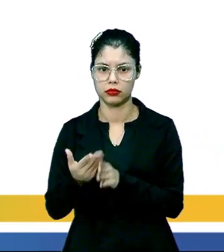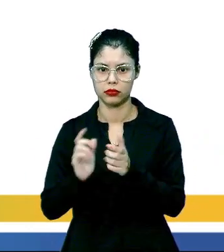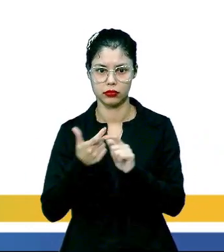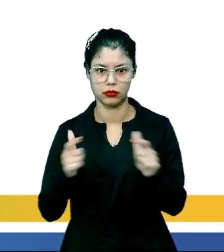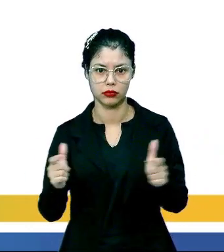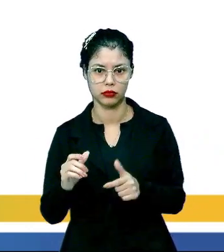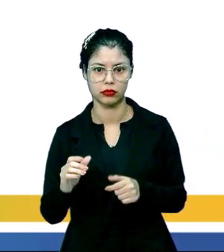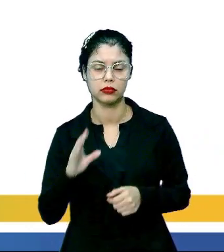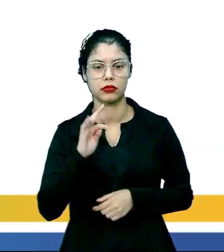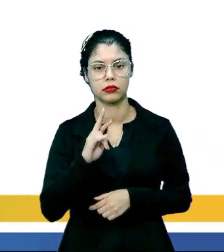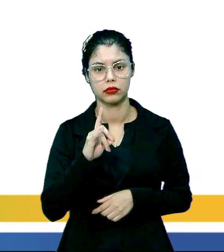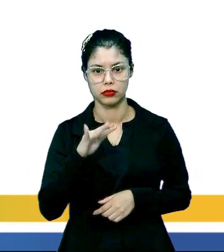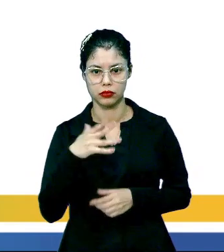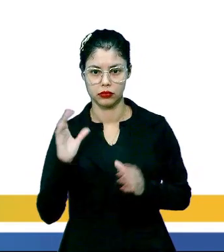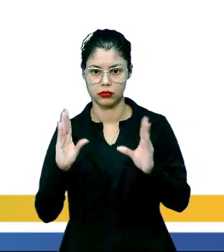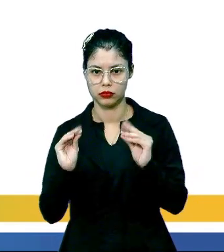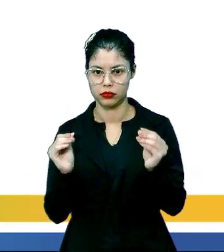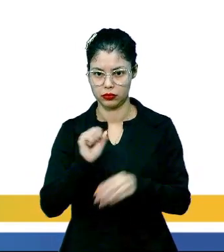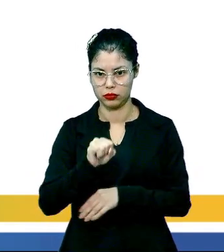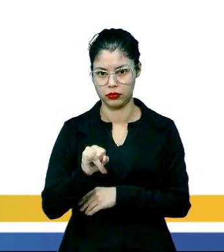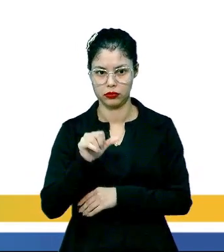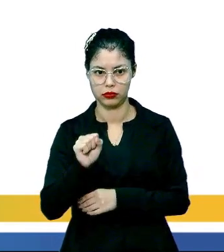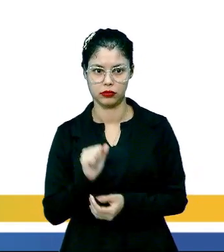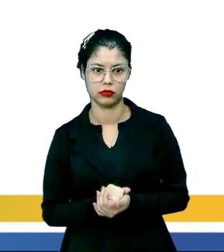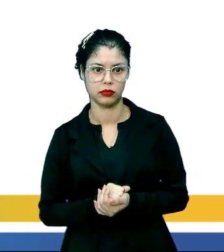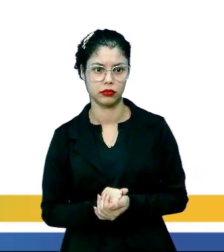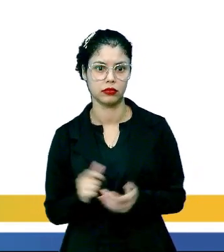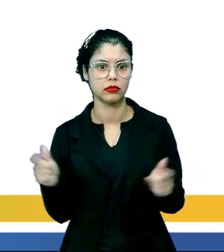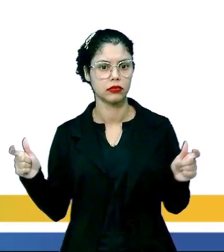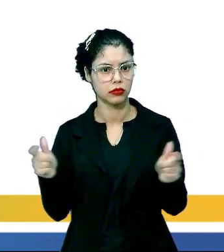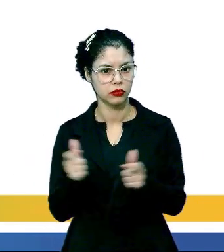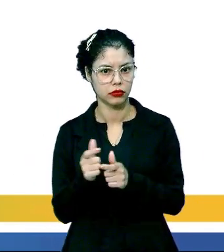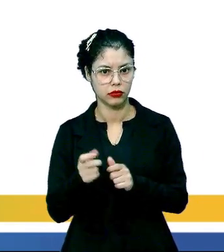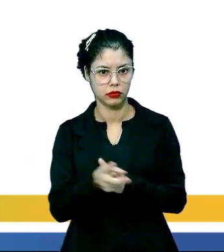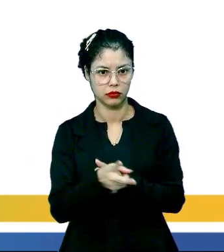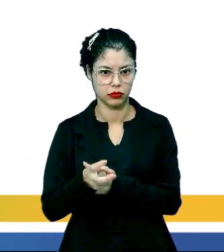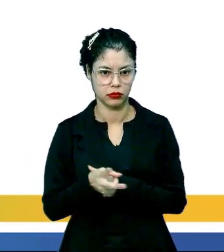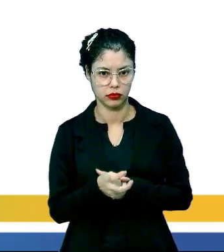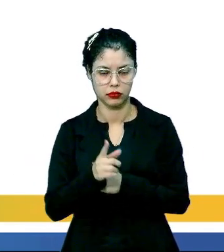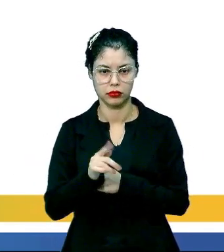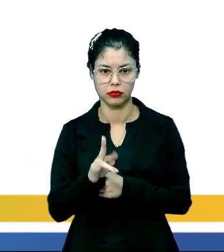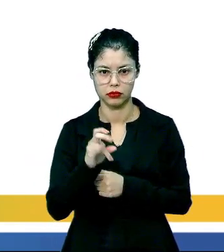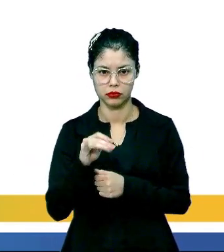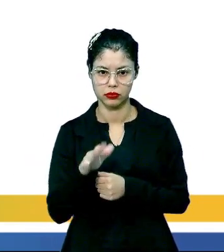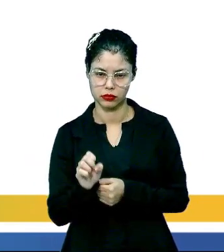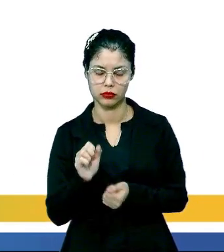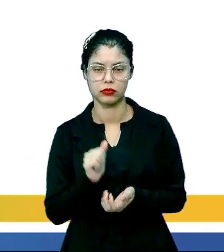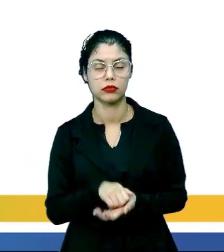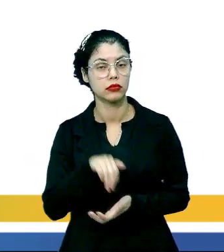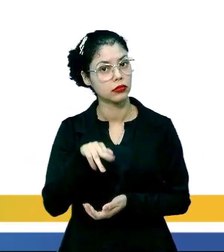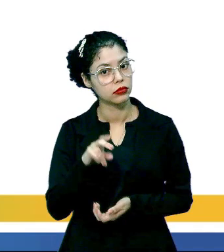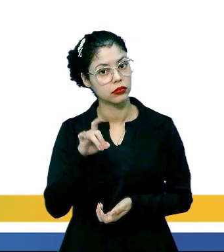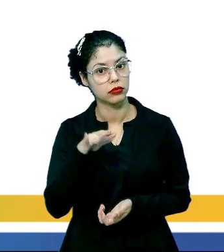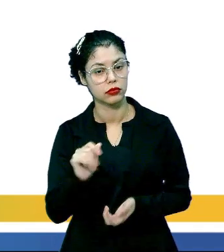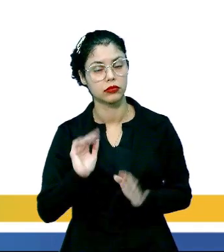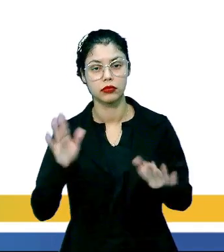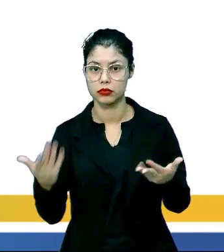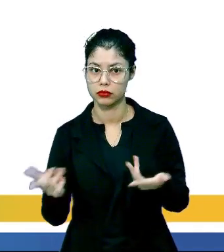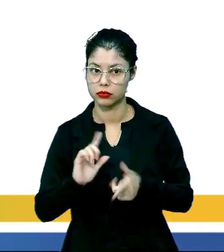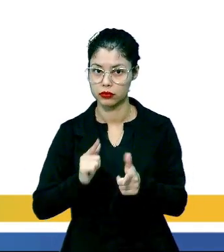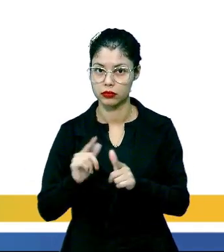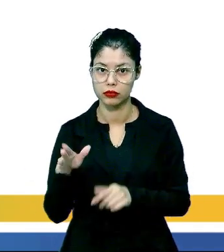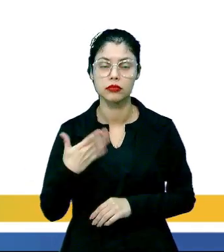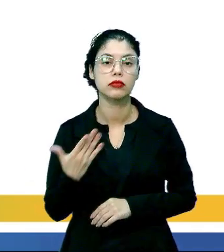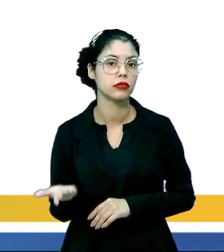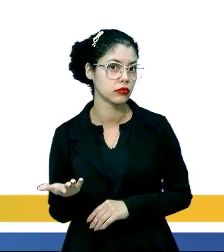produziu urina com maior concentração de sais. Alternativa E, reduziu a reabsorção de glicose e aminoácidos.